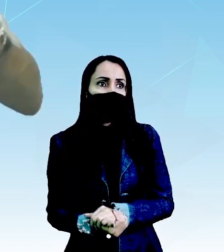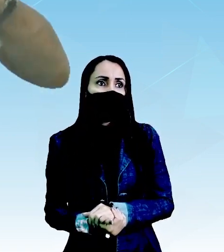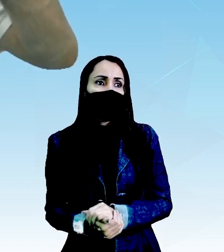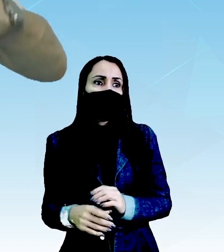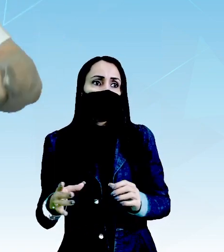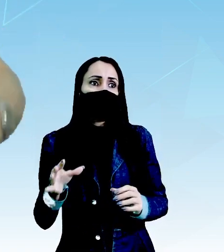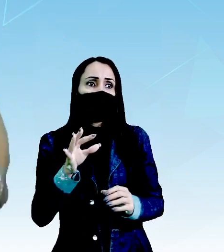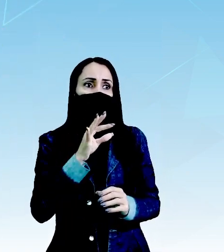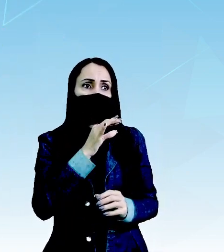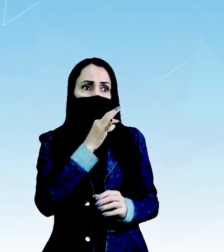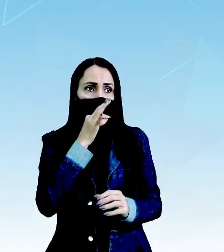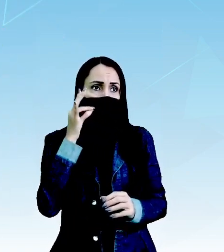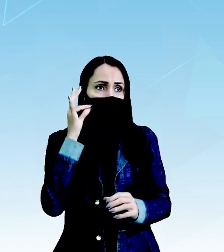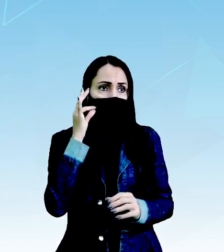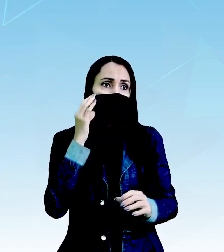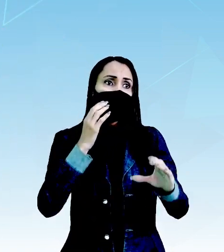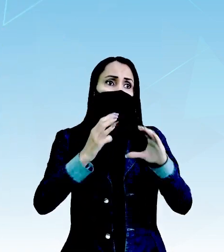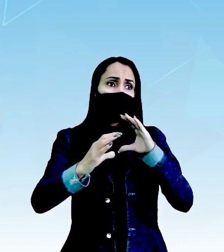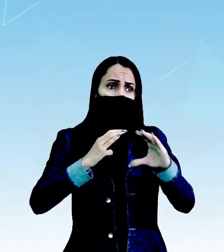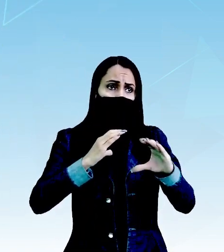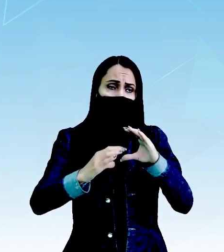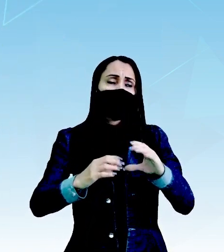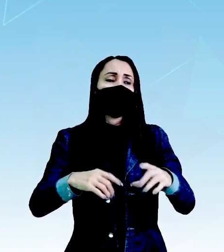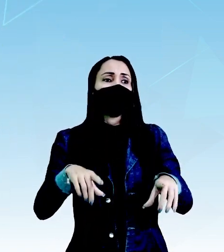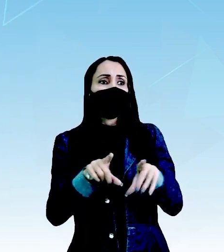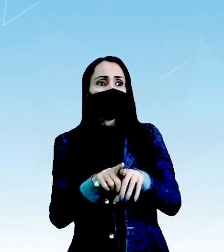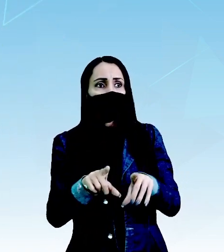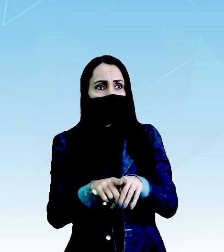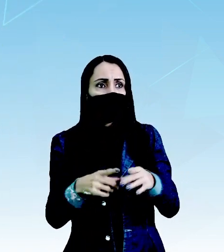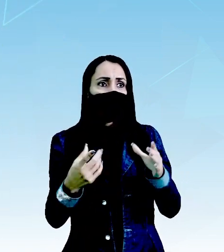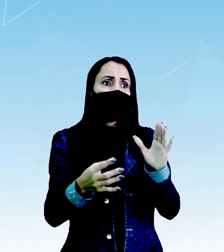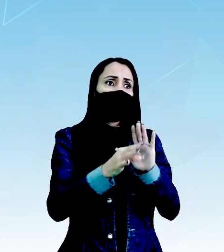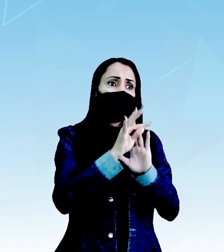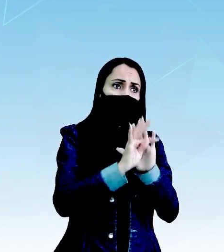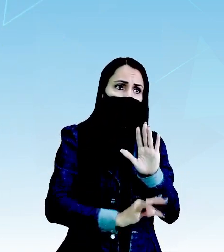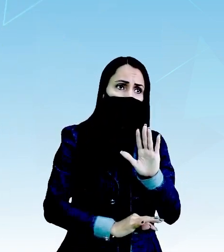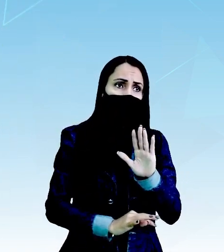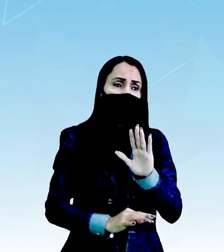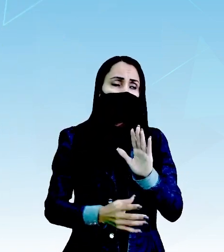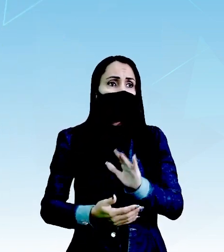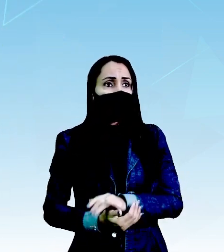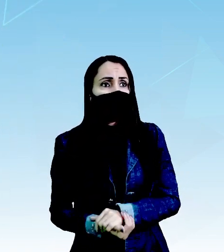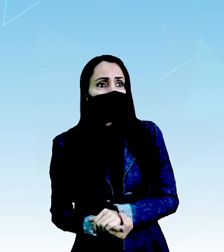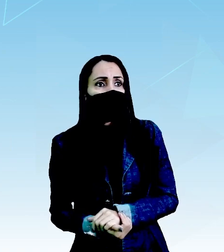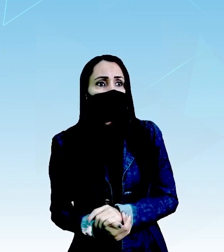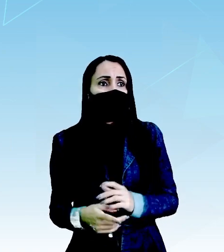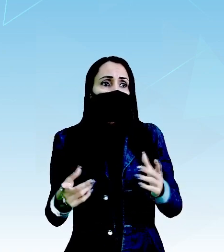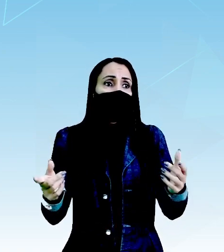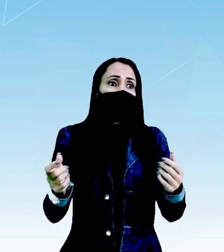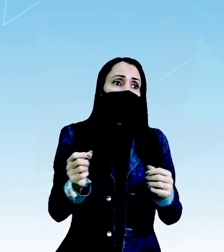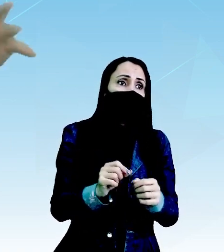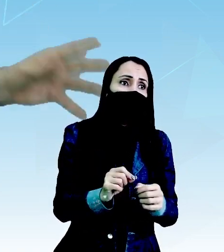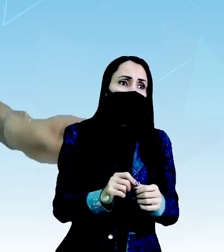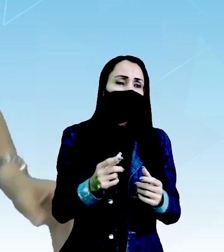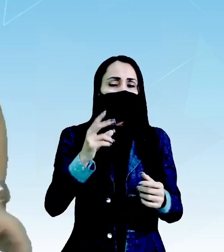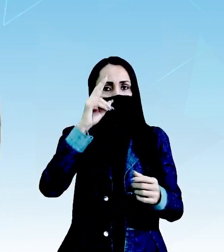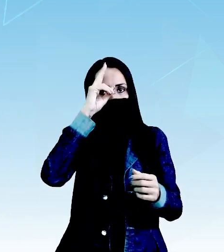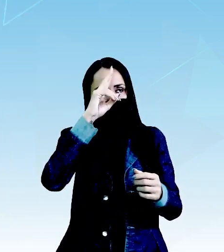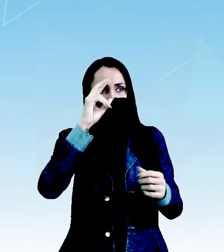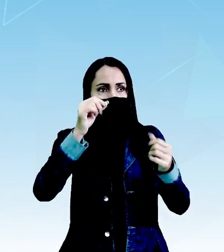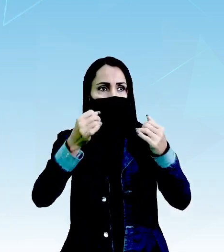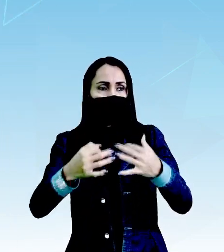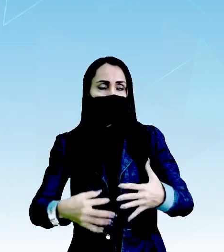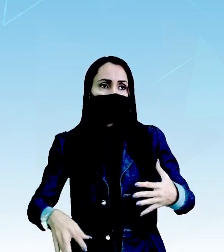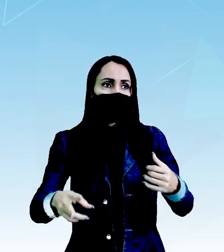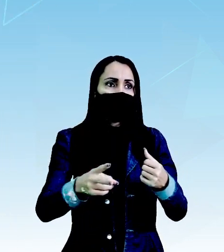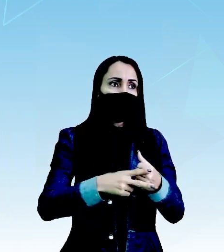silêncio, comunicam também dentro de um texto humorístico. As ações. Lembram quando eu falei a questão verbal